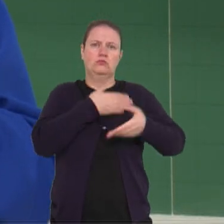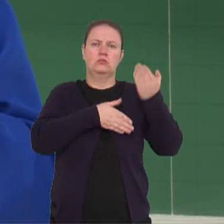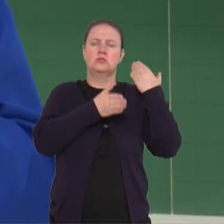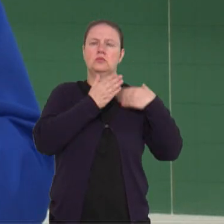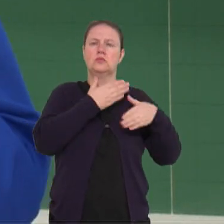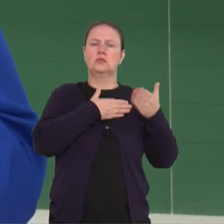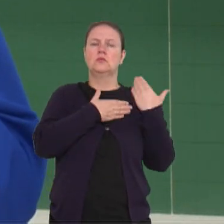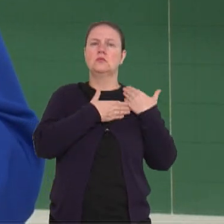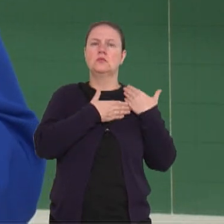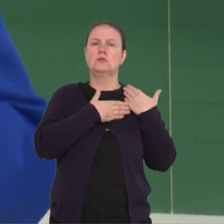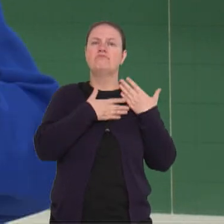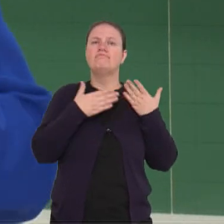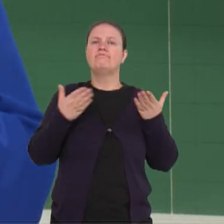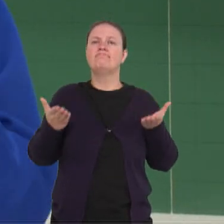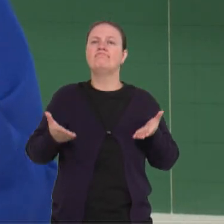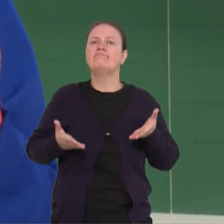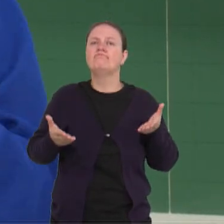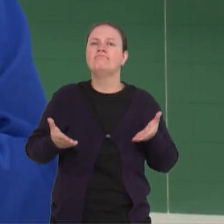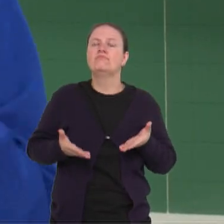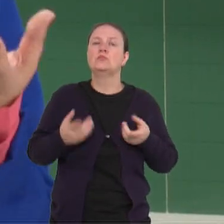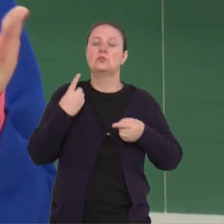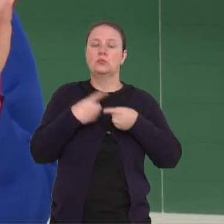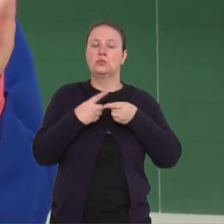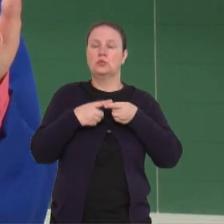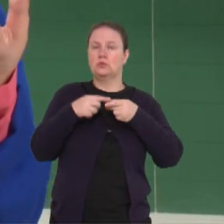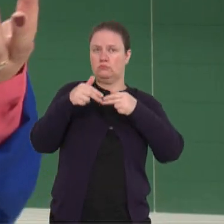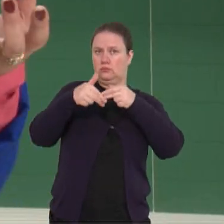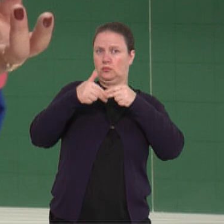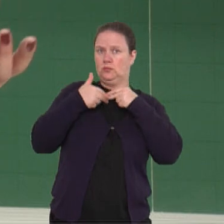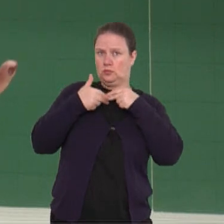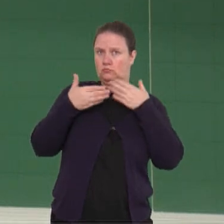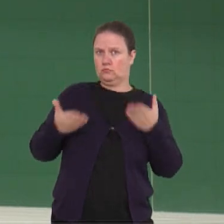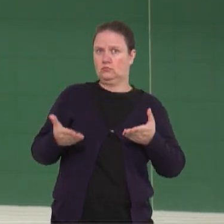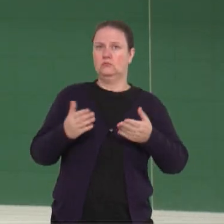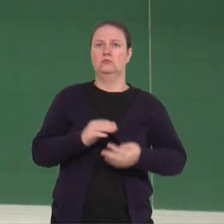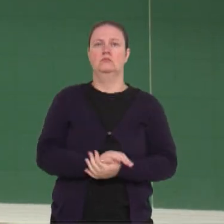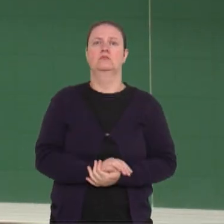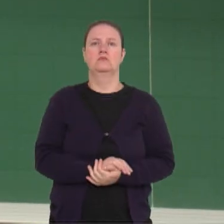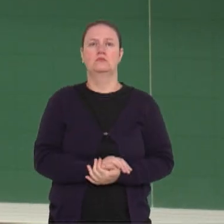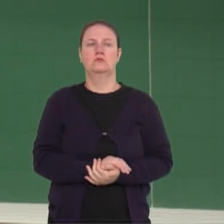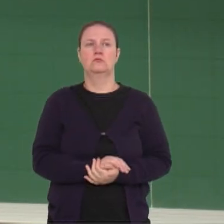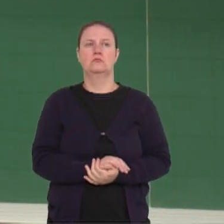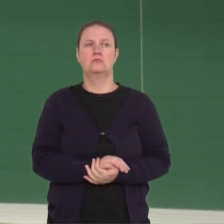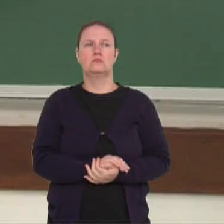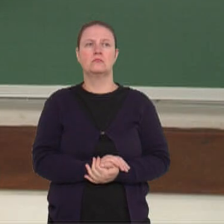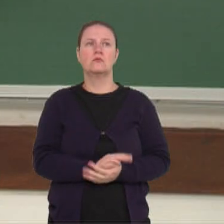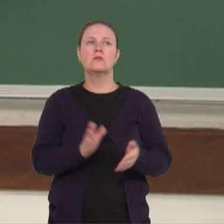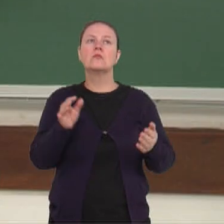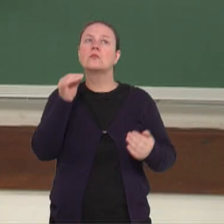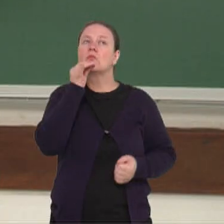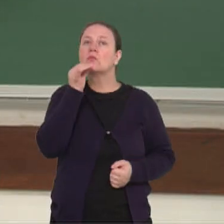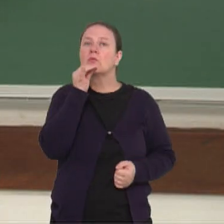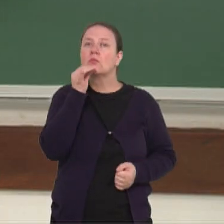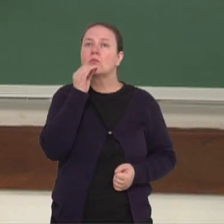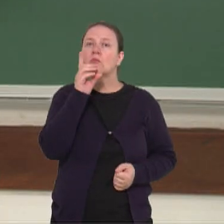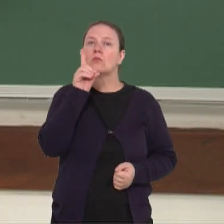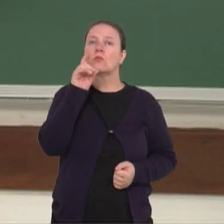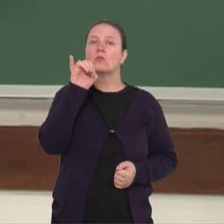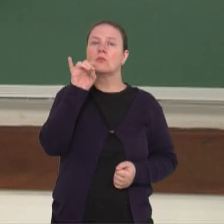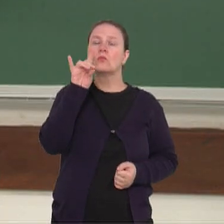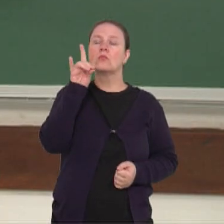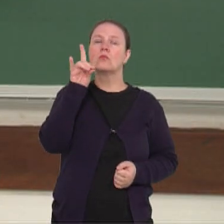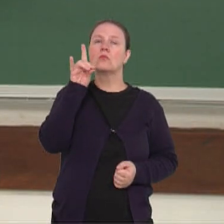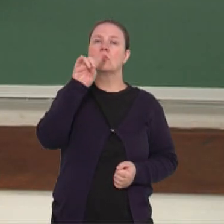do verbo, ele está no infinitivo. Por isso que está falando tire o to, ok? Por exemplo, I didn't read